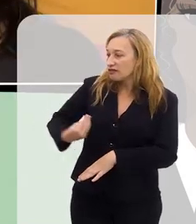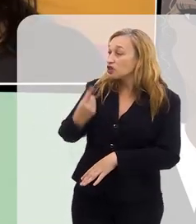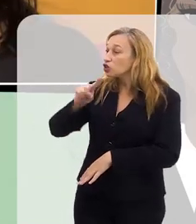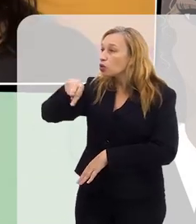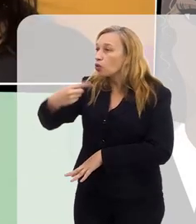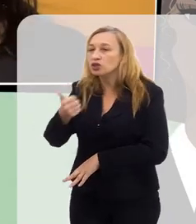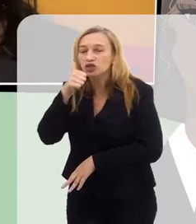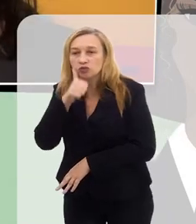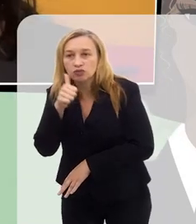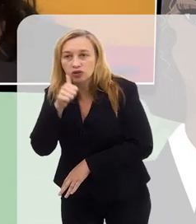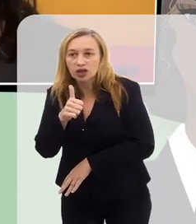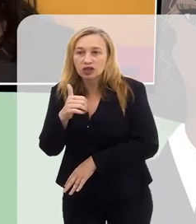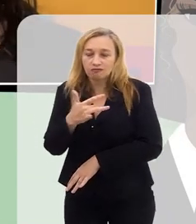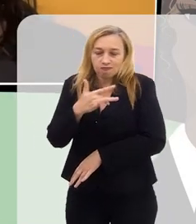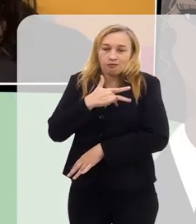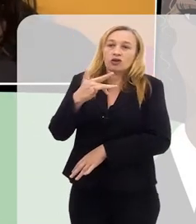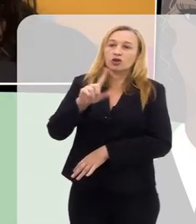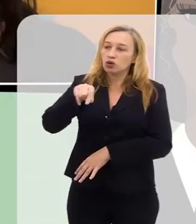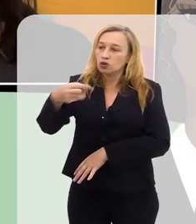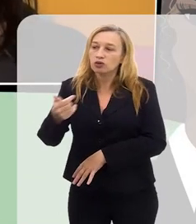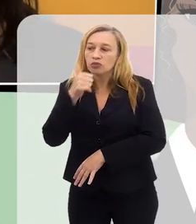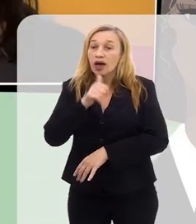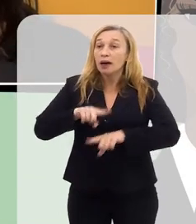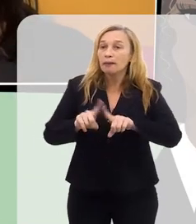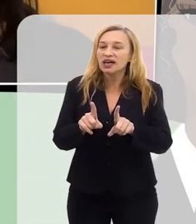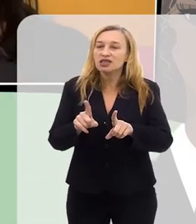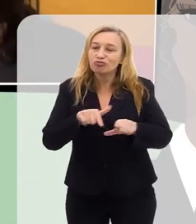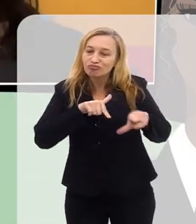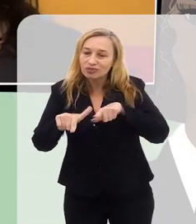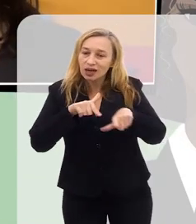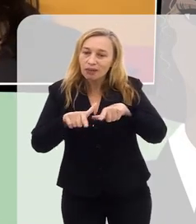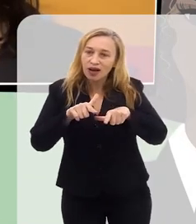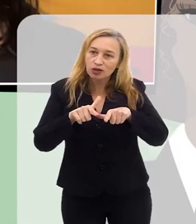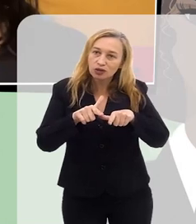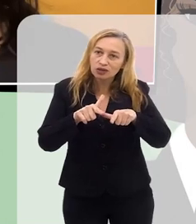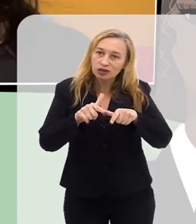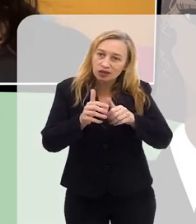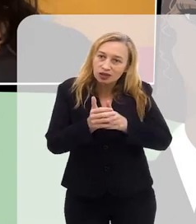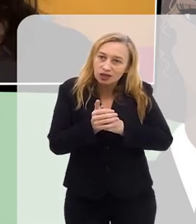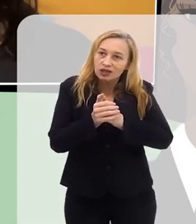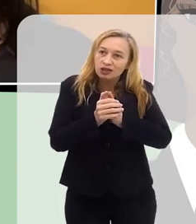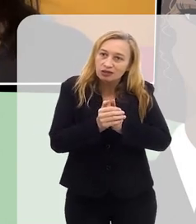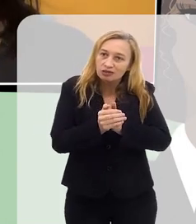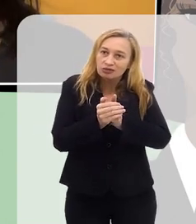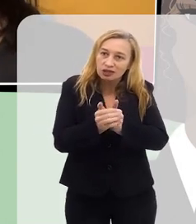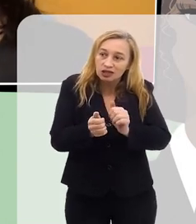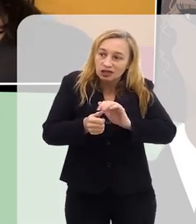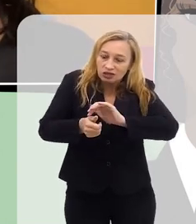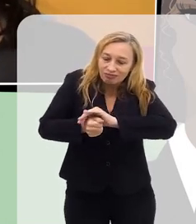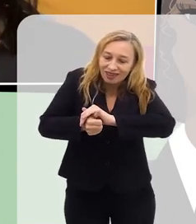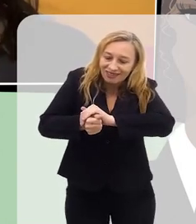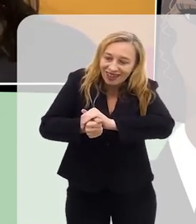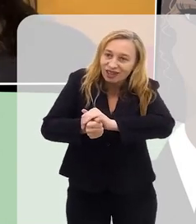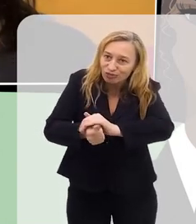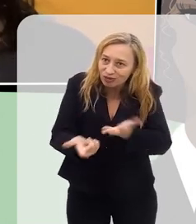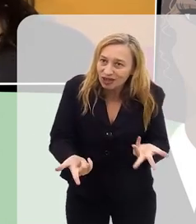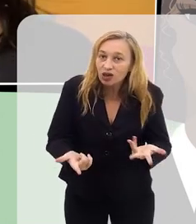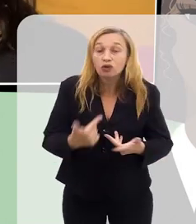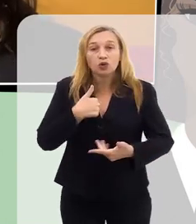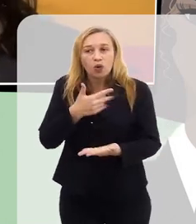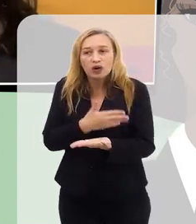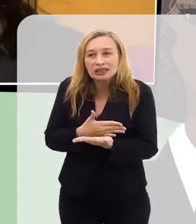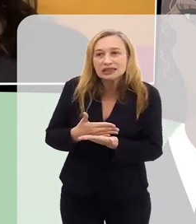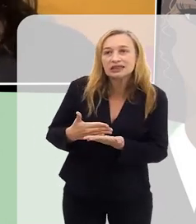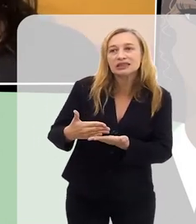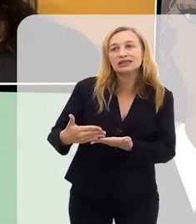a vida de outras mulheres, tocam outras mulheres, mas é um trabalho que anda a passos muito lentos.